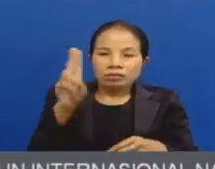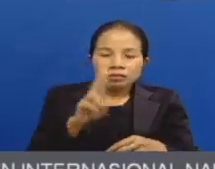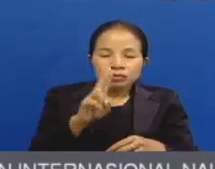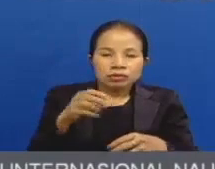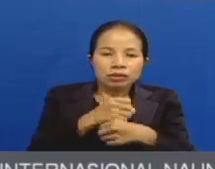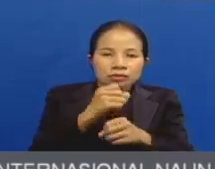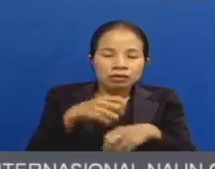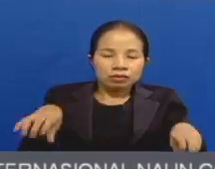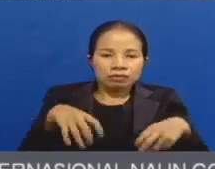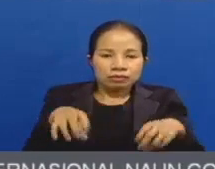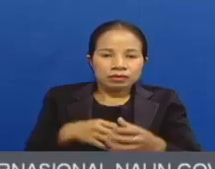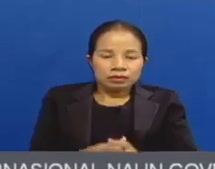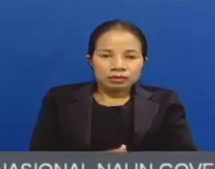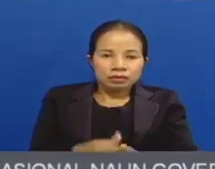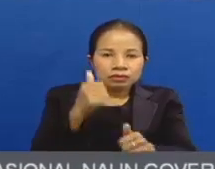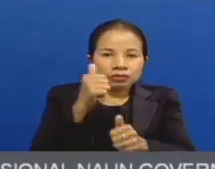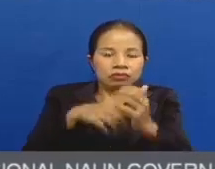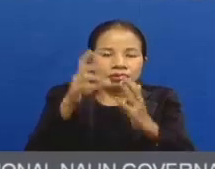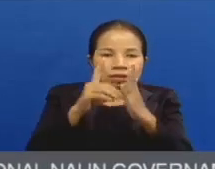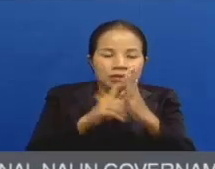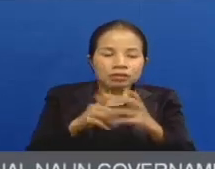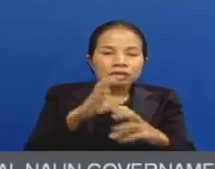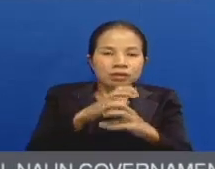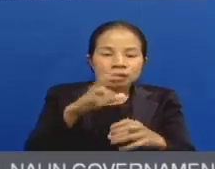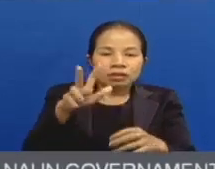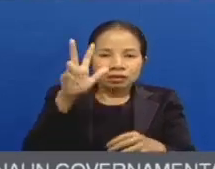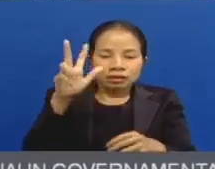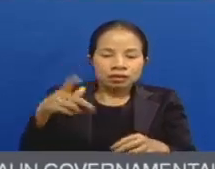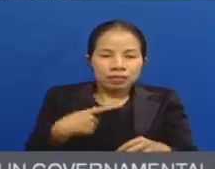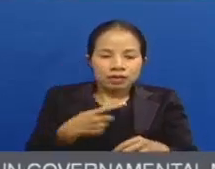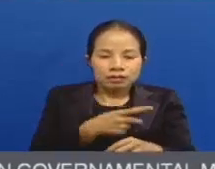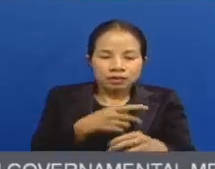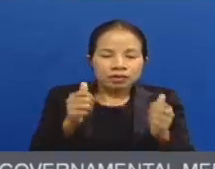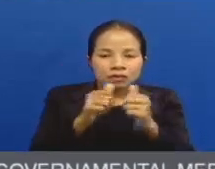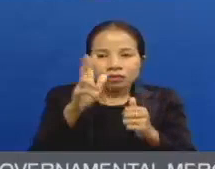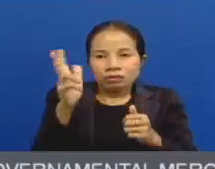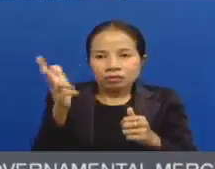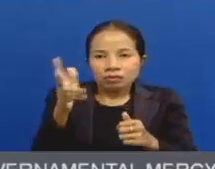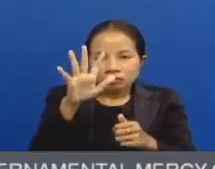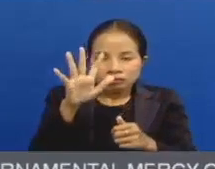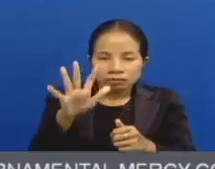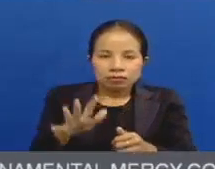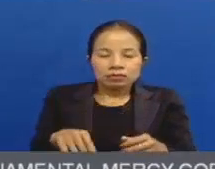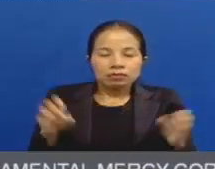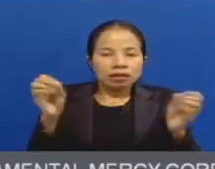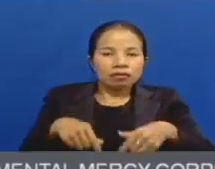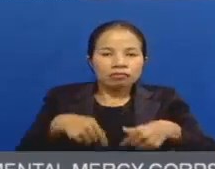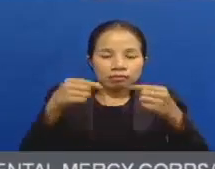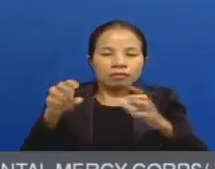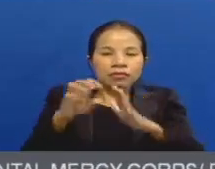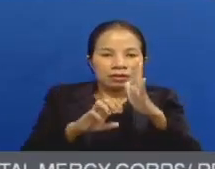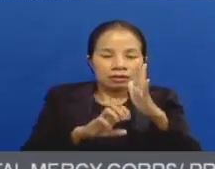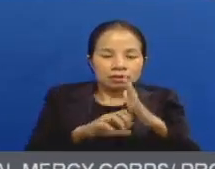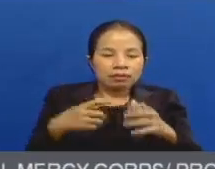halo serviço. Tuir dados, careta Prado terceira legislatura, a mutuk tolununu Racing Lima, macla entrega para patrimônio